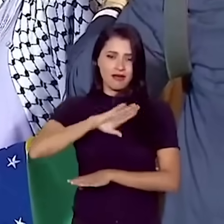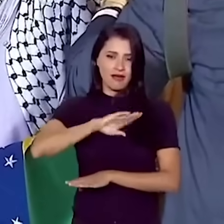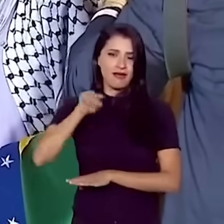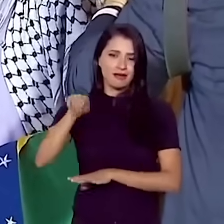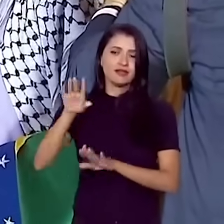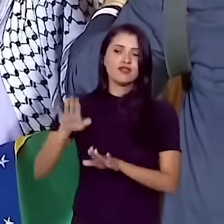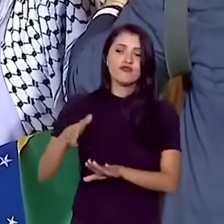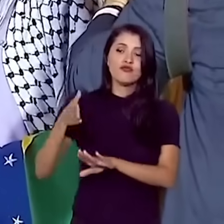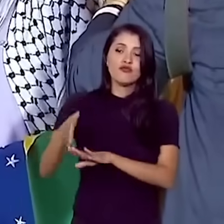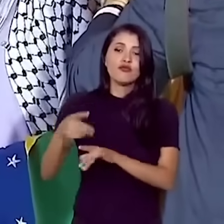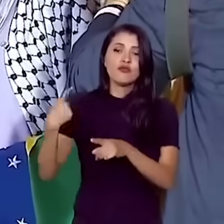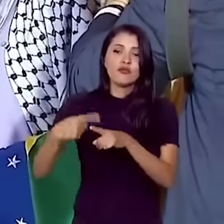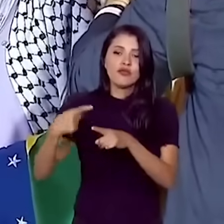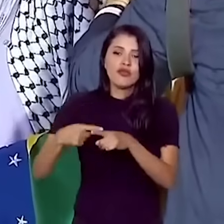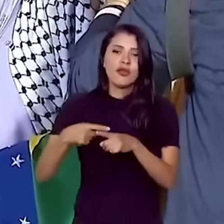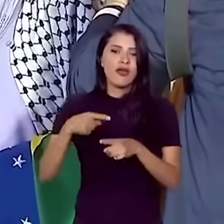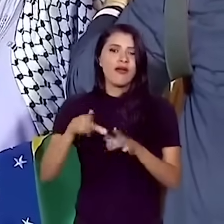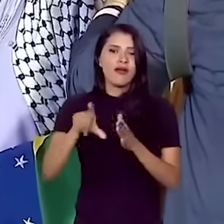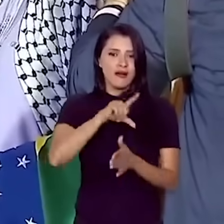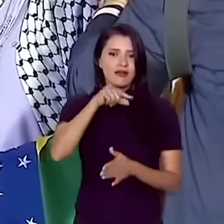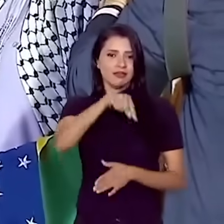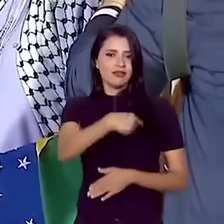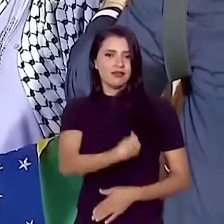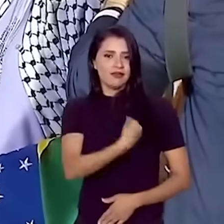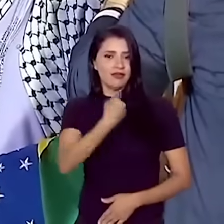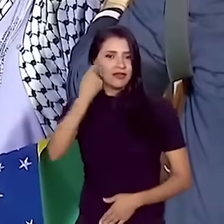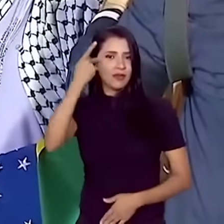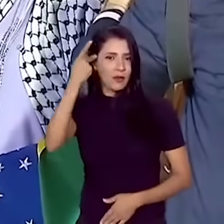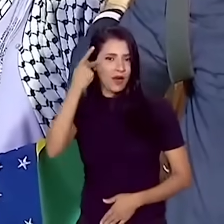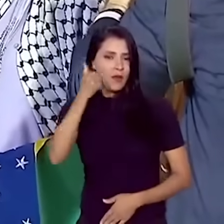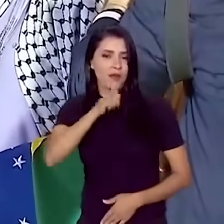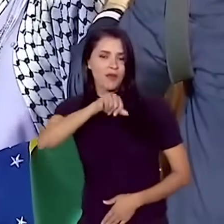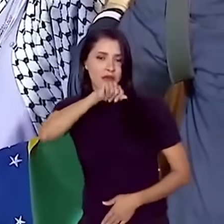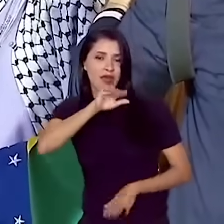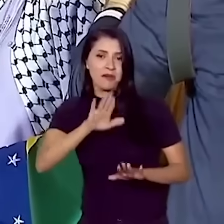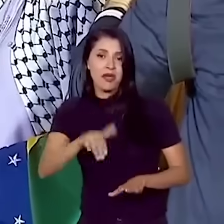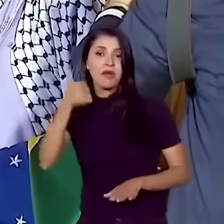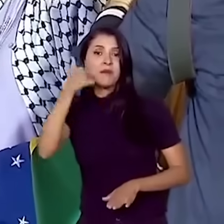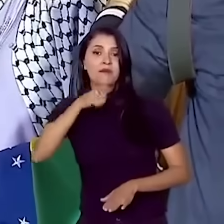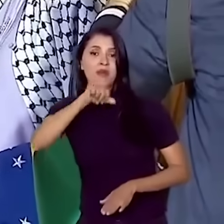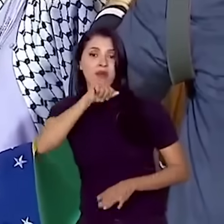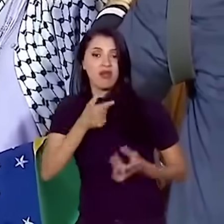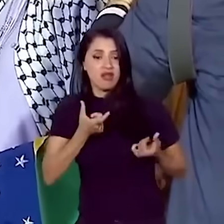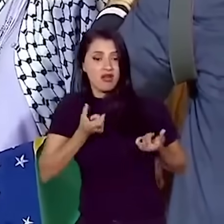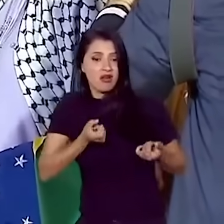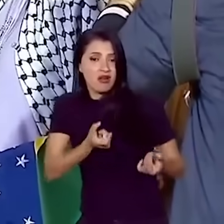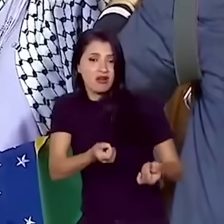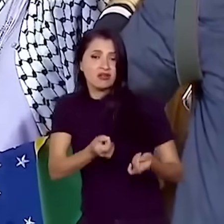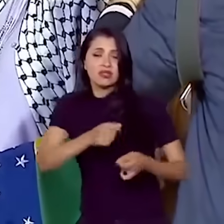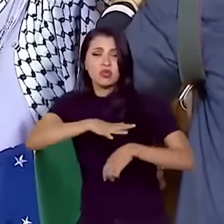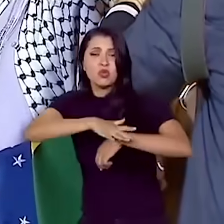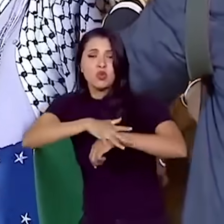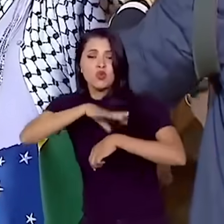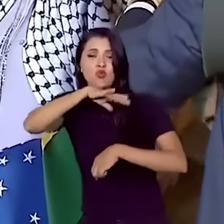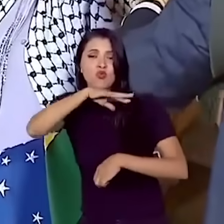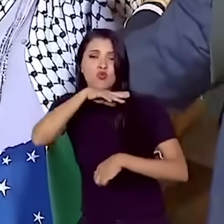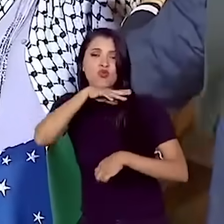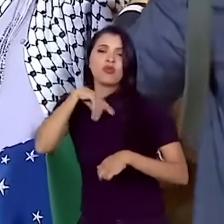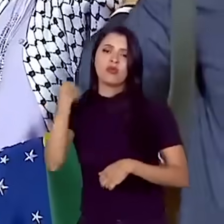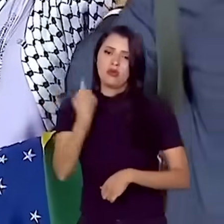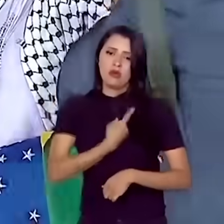porque eu estava morando aqui em São Paulo com a minha mãe, mas ela teve câncer e ela estava passando mal. Aí a